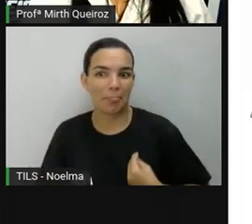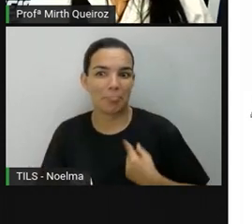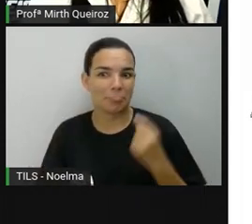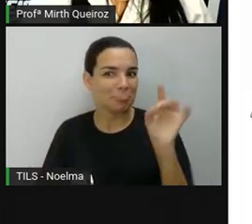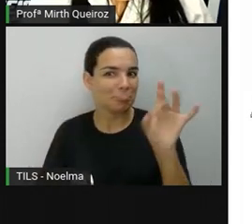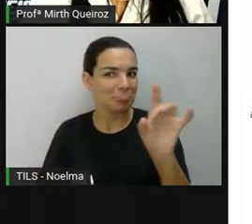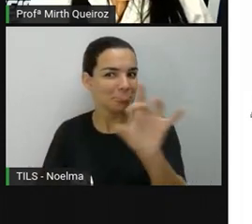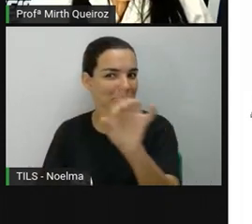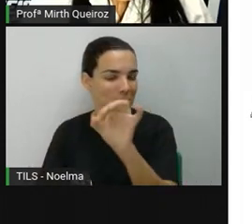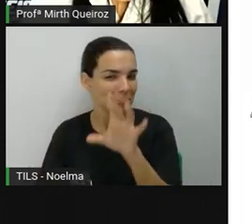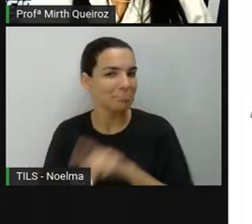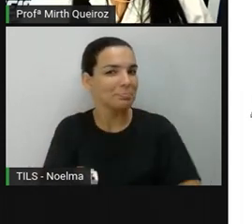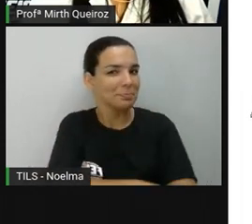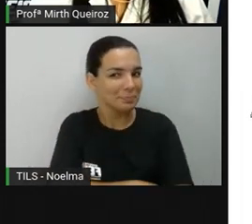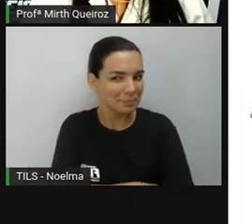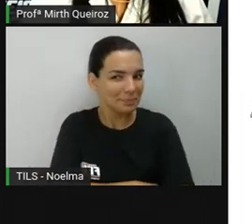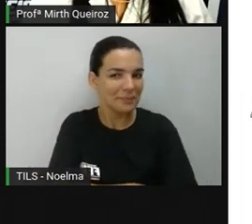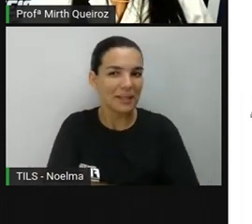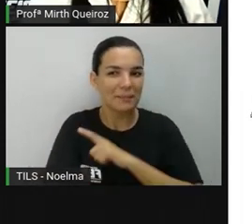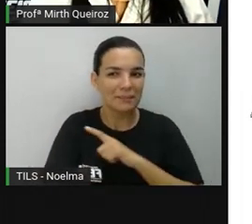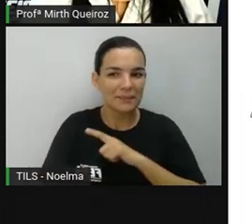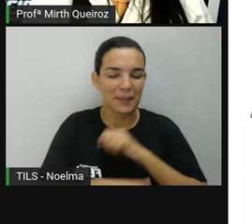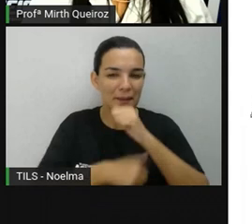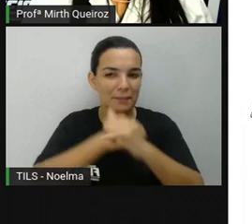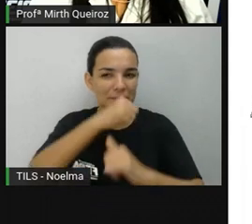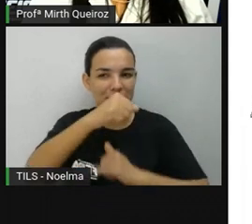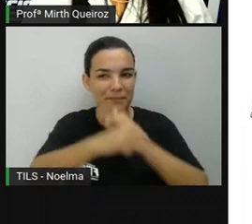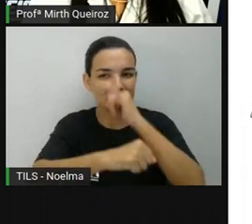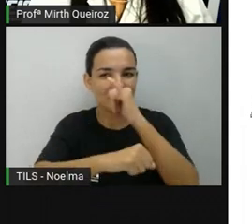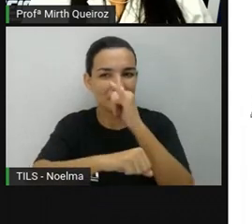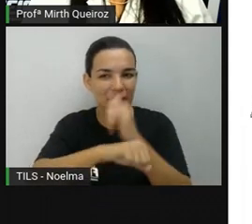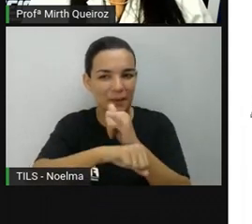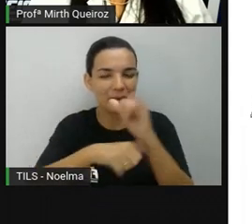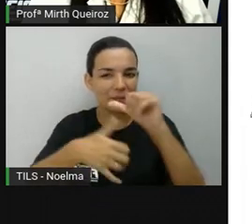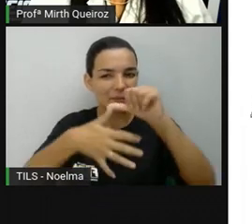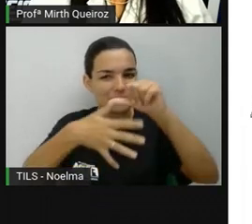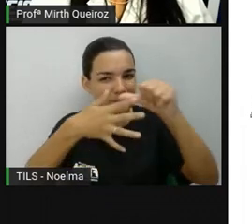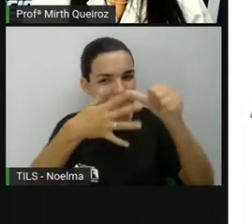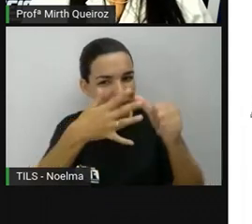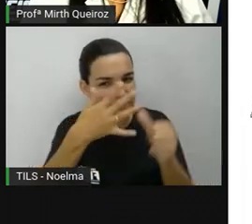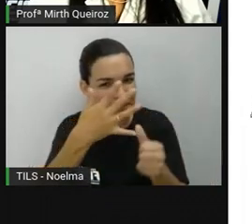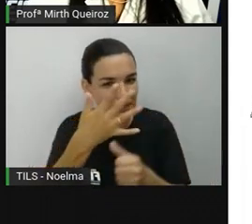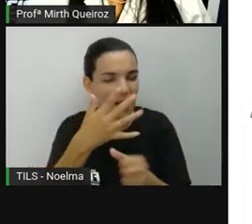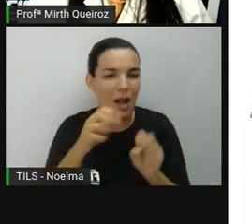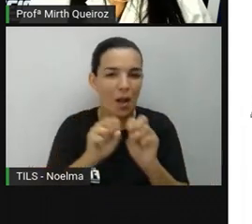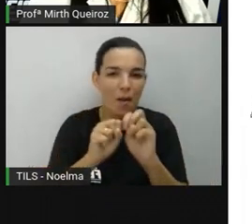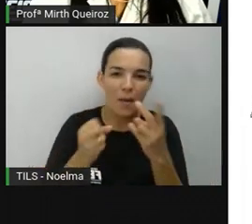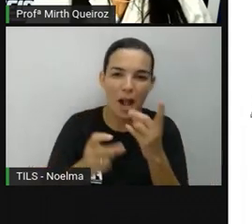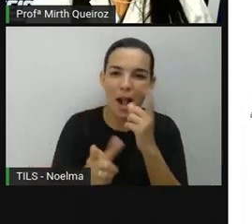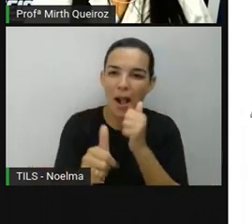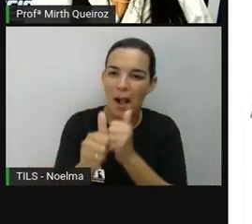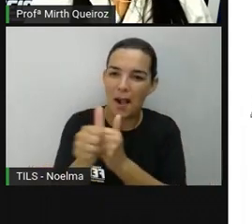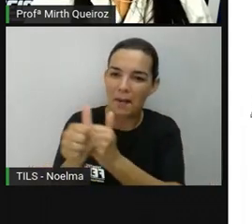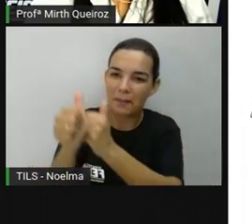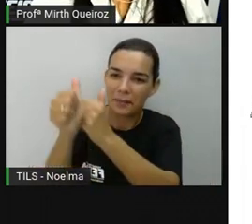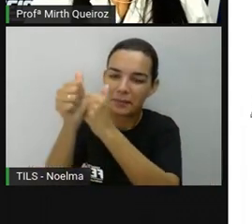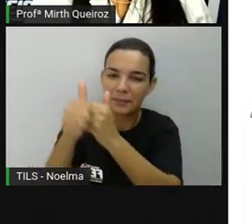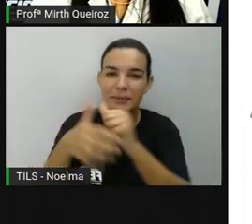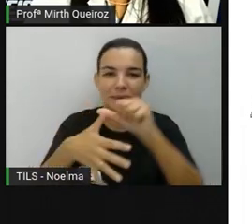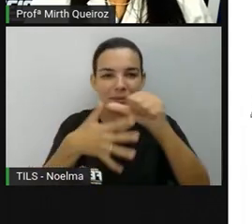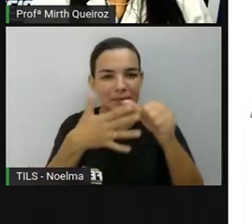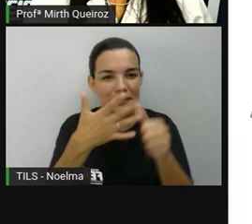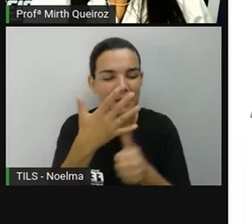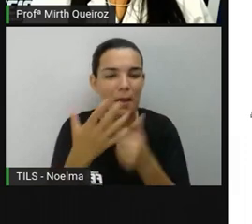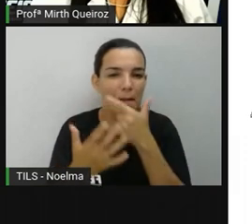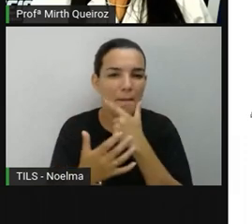de vocês. Quem é que não tem rede social ou acompanha alguma rede social aí do pai,